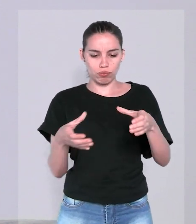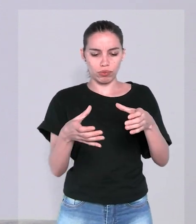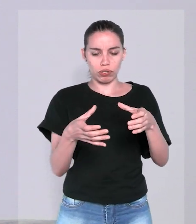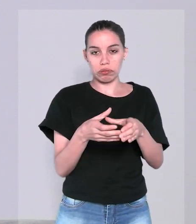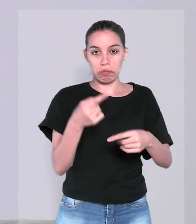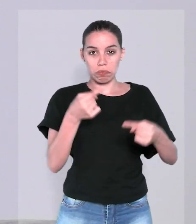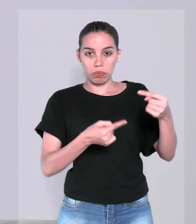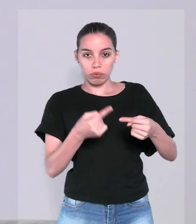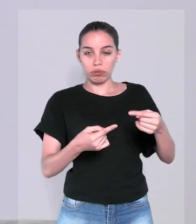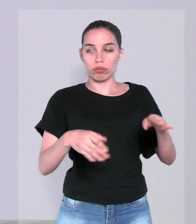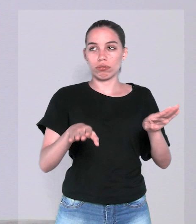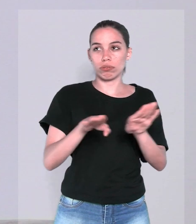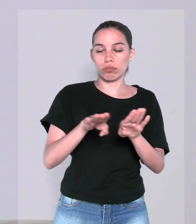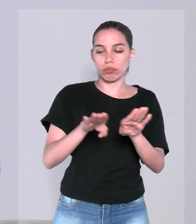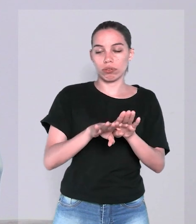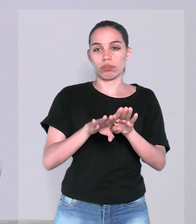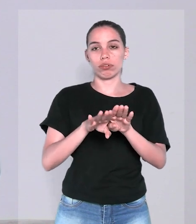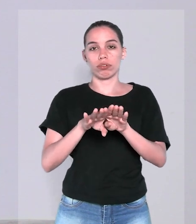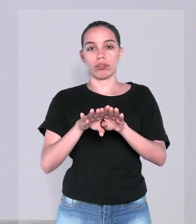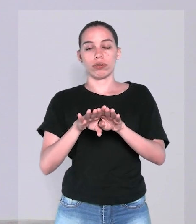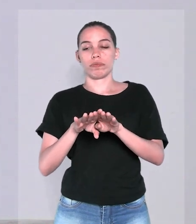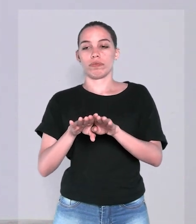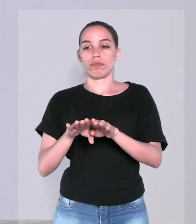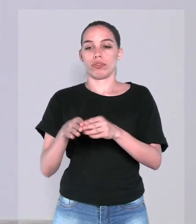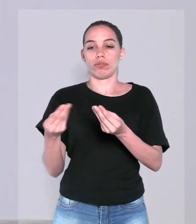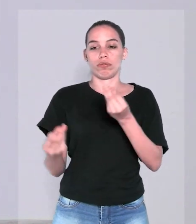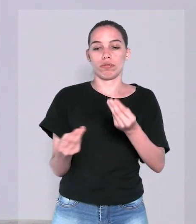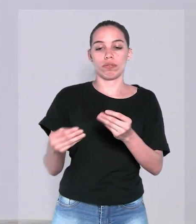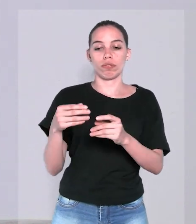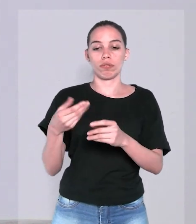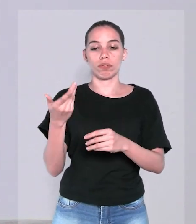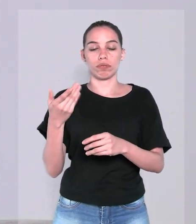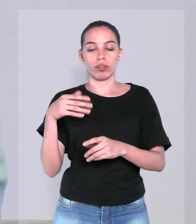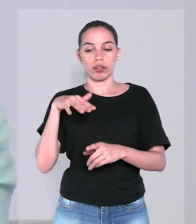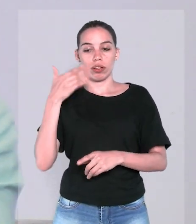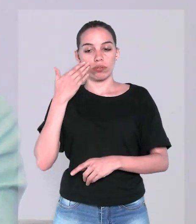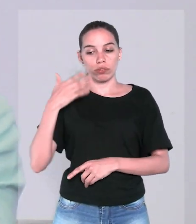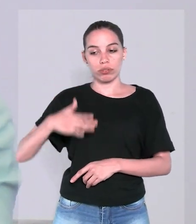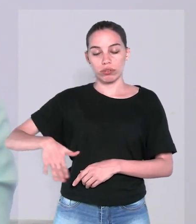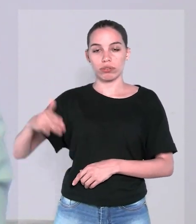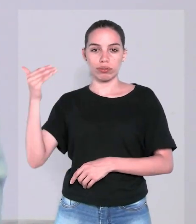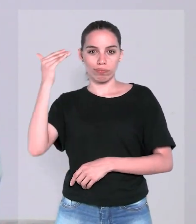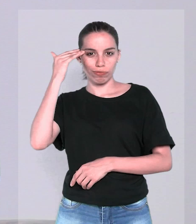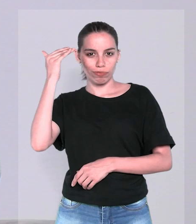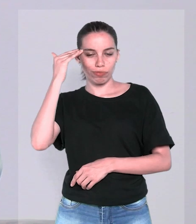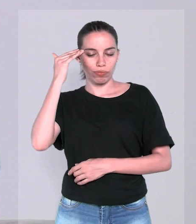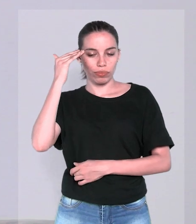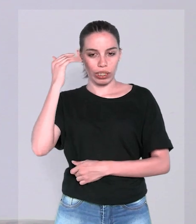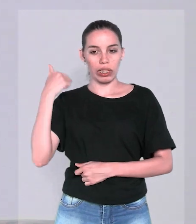do adolescente, que talvez seja essa a marca maior da minha produção, tanto literária quanto